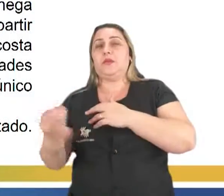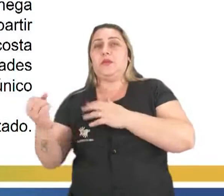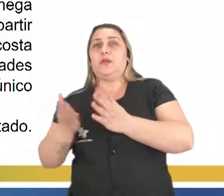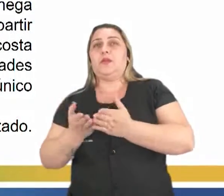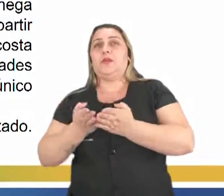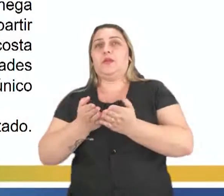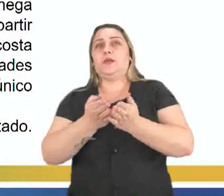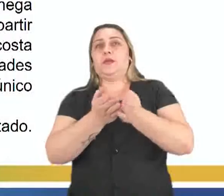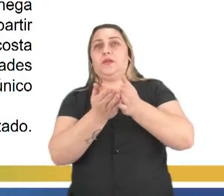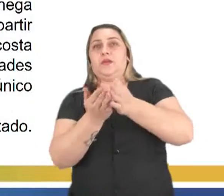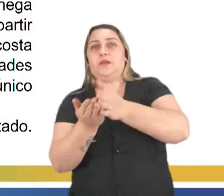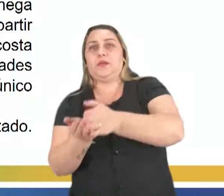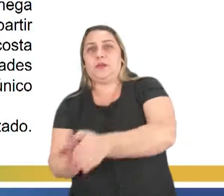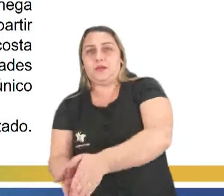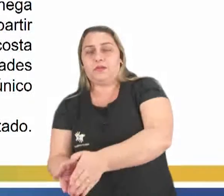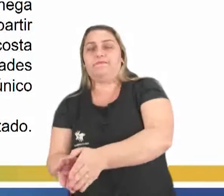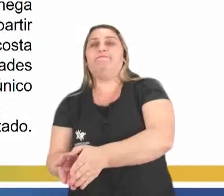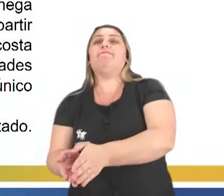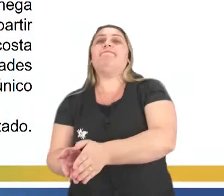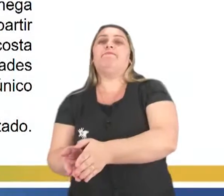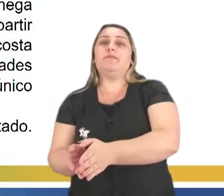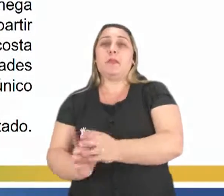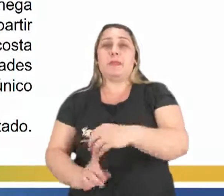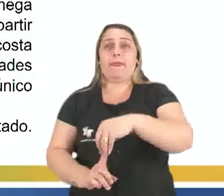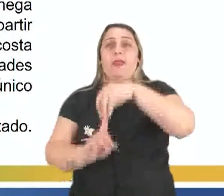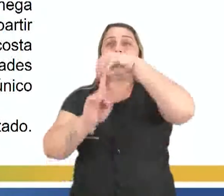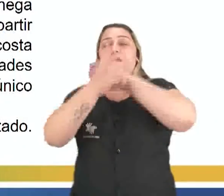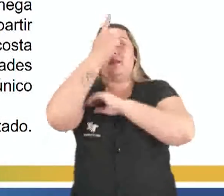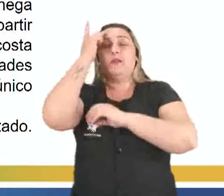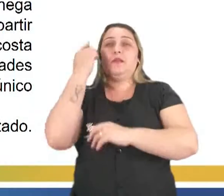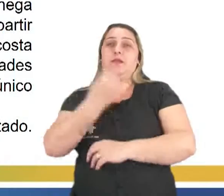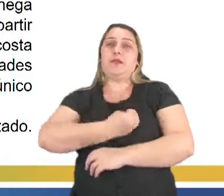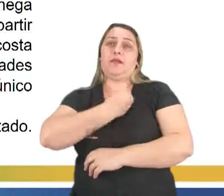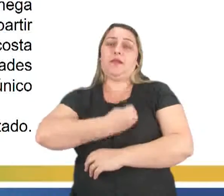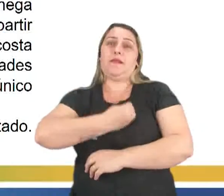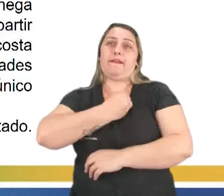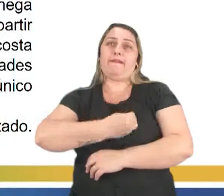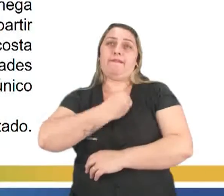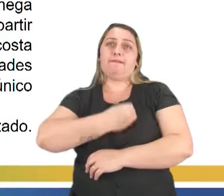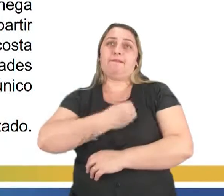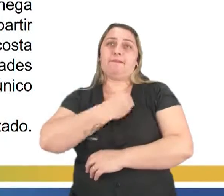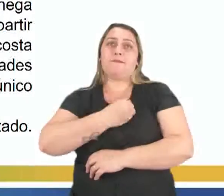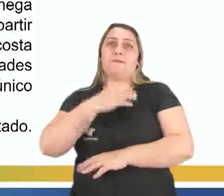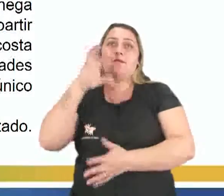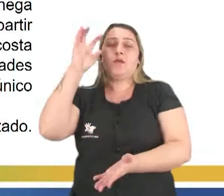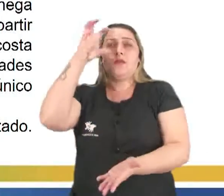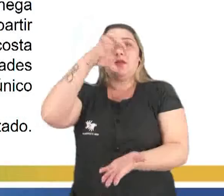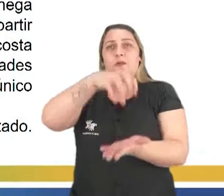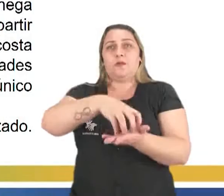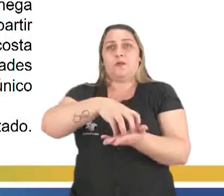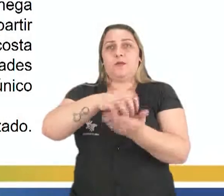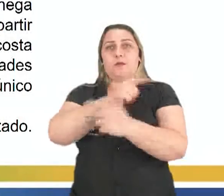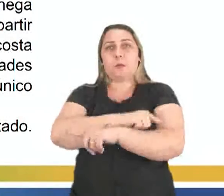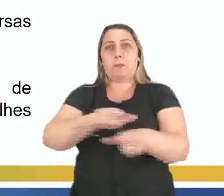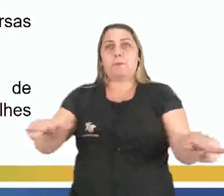barco naufrague, e ele então, como único sobrevivente, vai para onde? Numa ilha